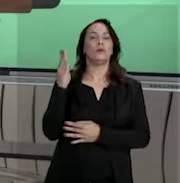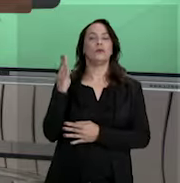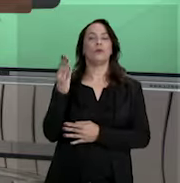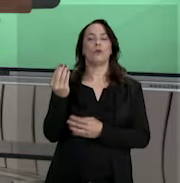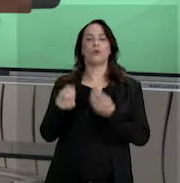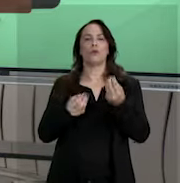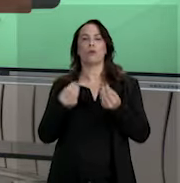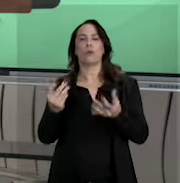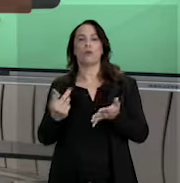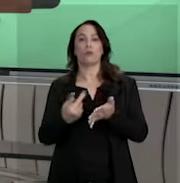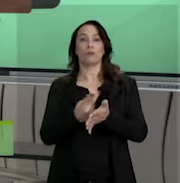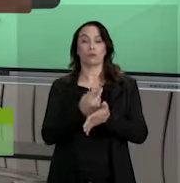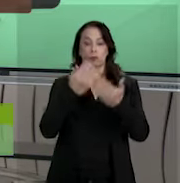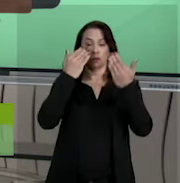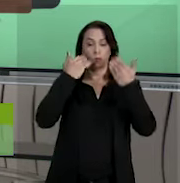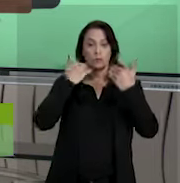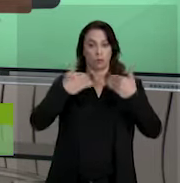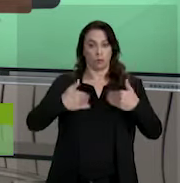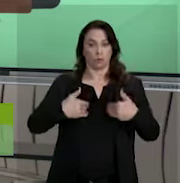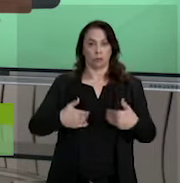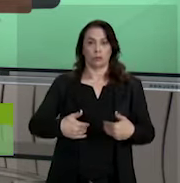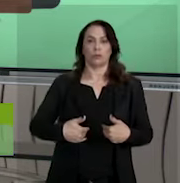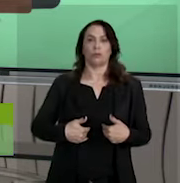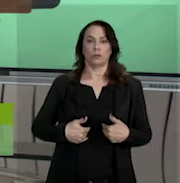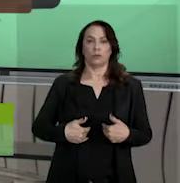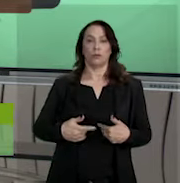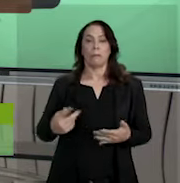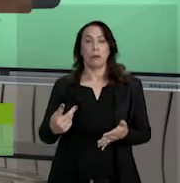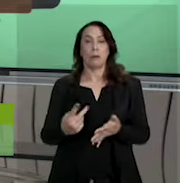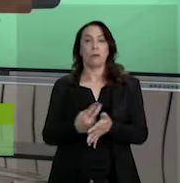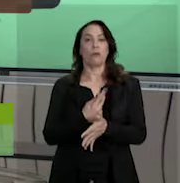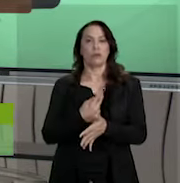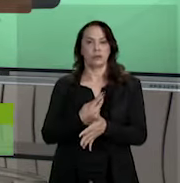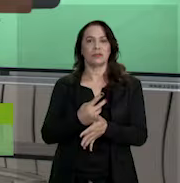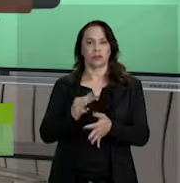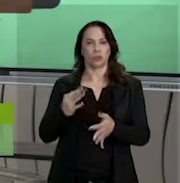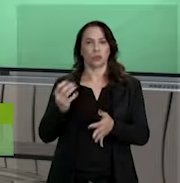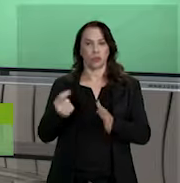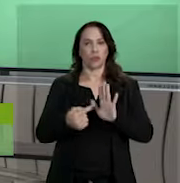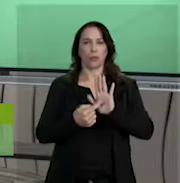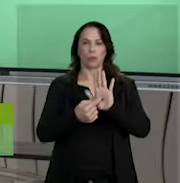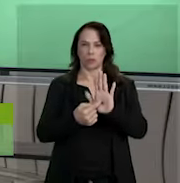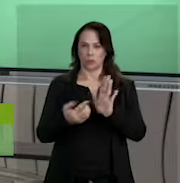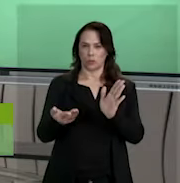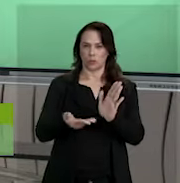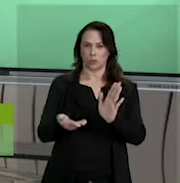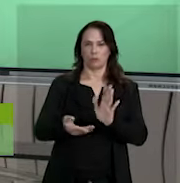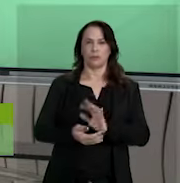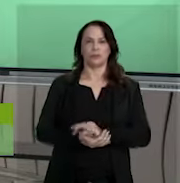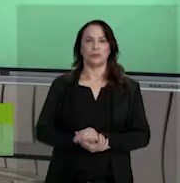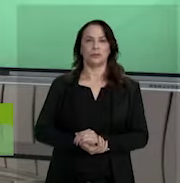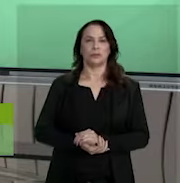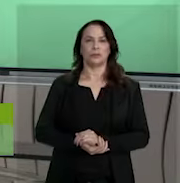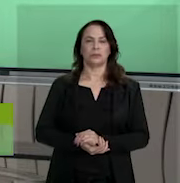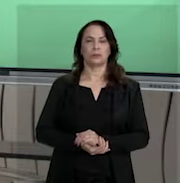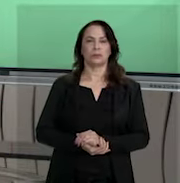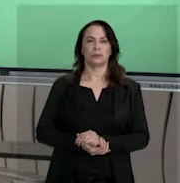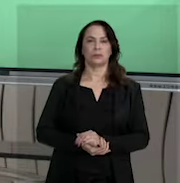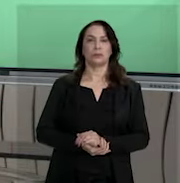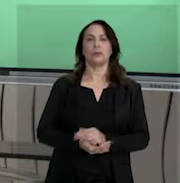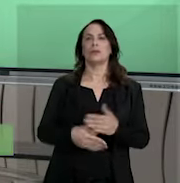acontece com o nosso corpo para que ocorra aquele processo que a professora Ludmila mostrou ali agora. Então qual que é o